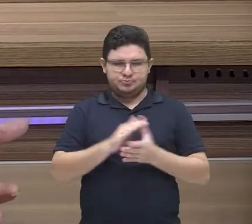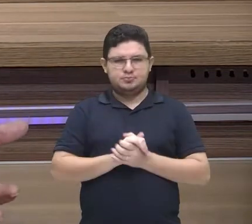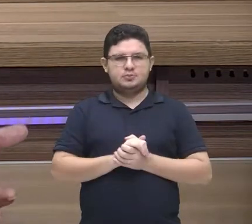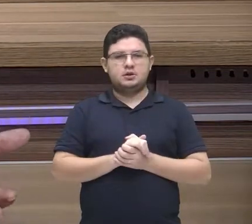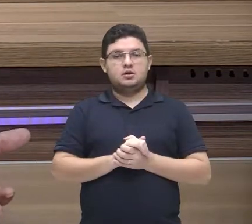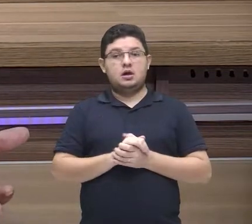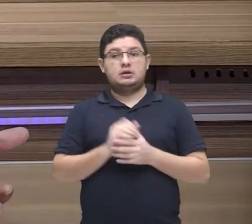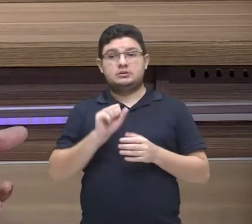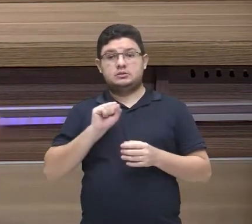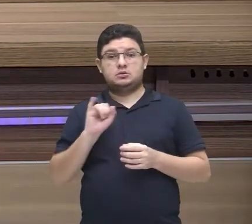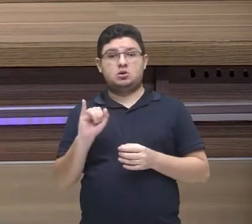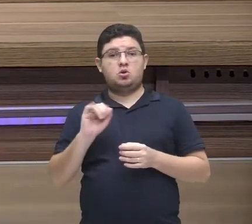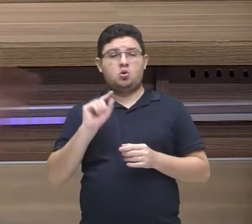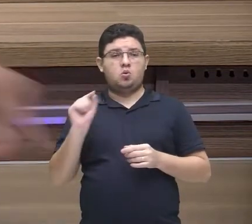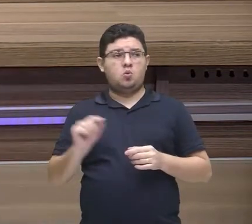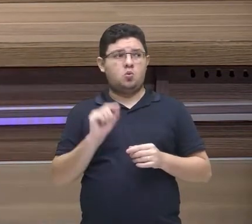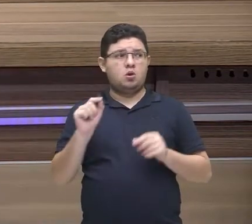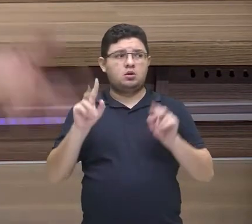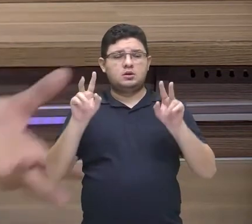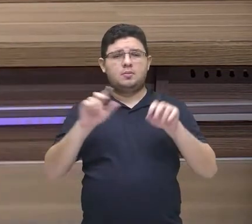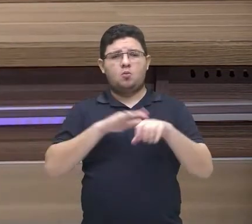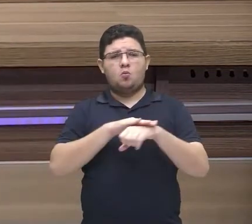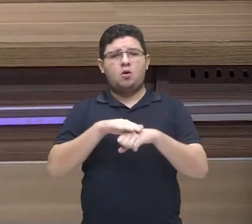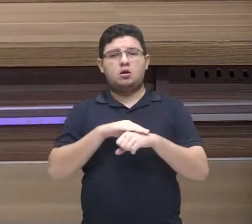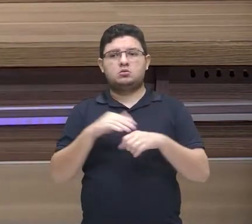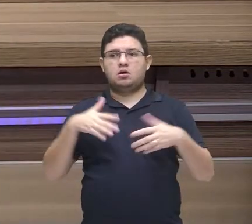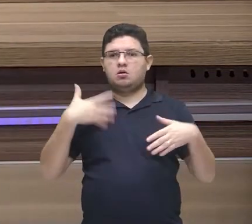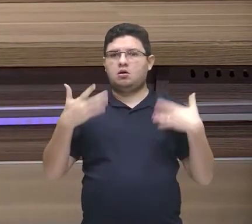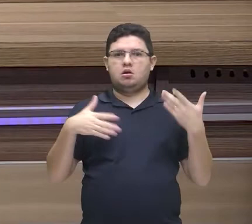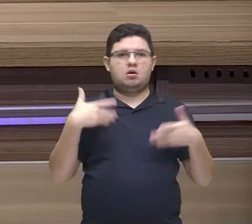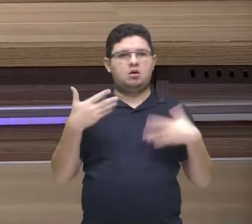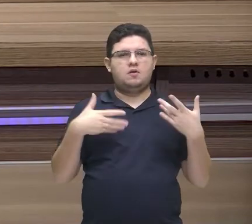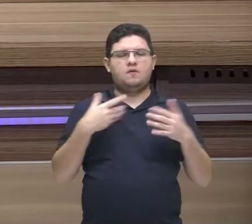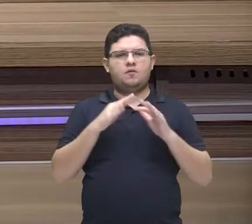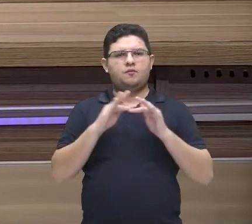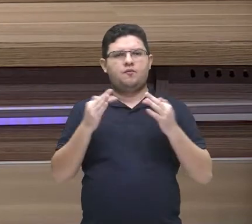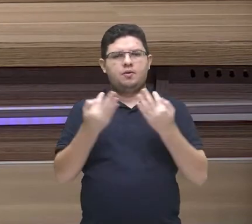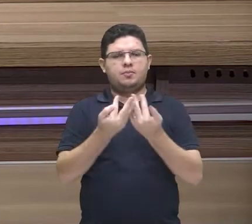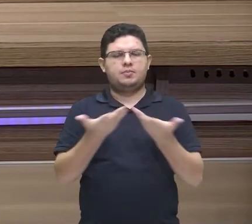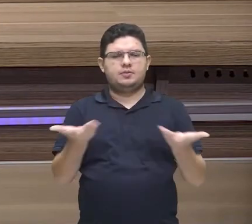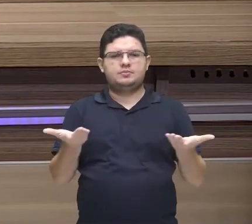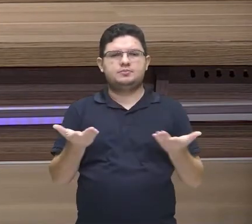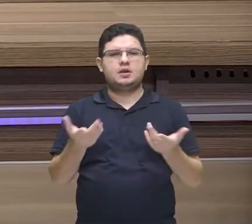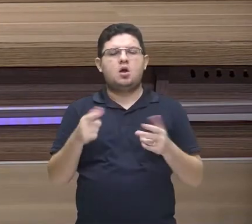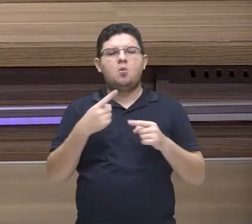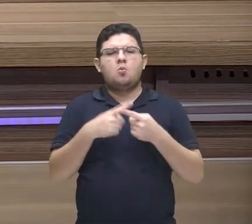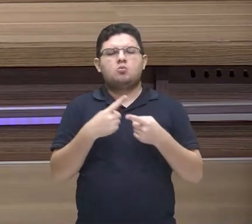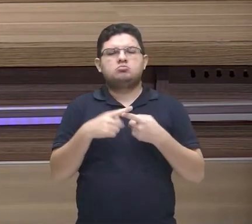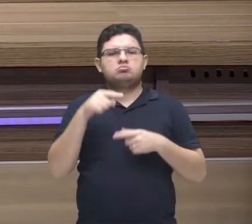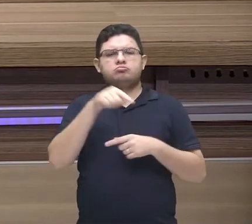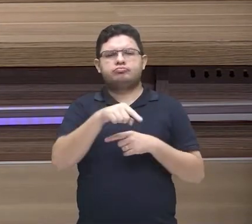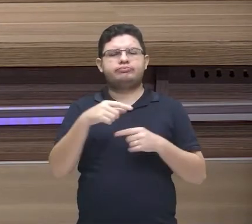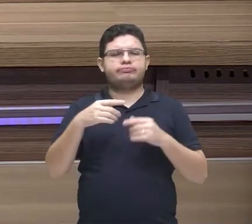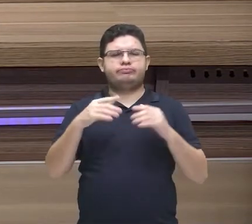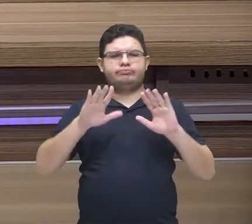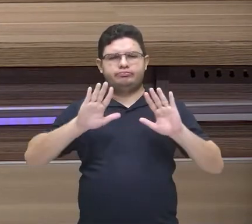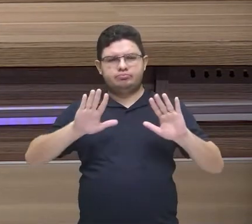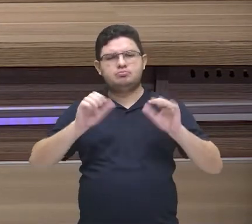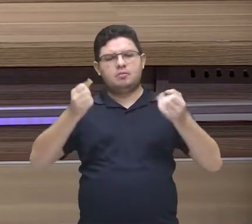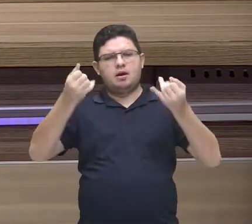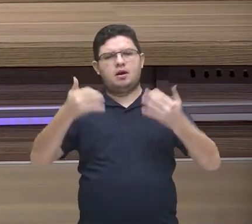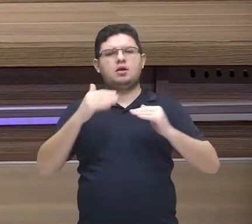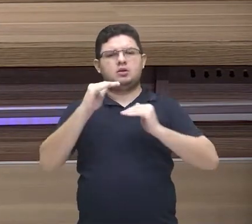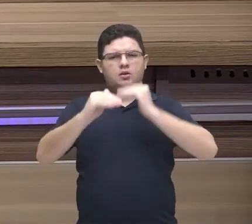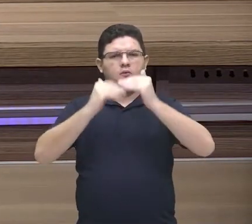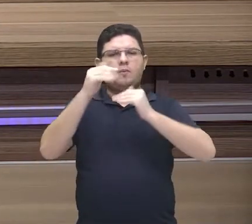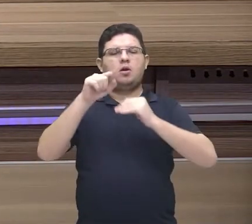assusta, né? São os pais, são os avós, são tudo, porque esse desenvolvimento é fisiológico,